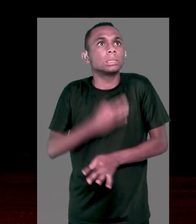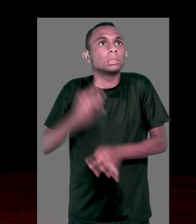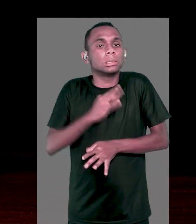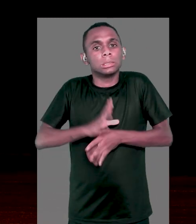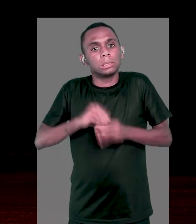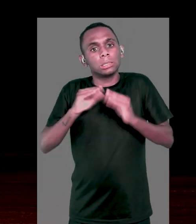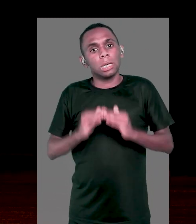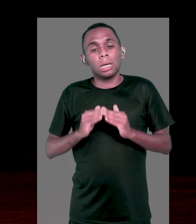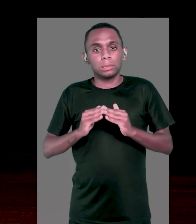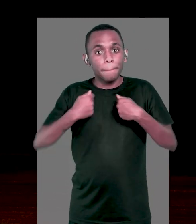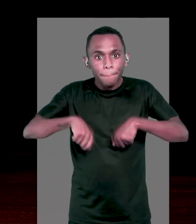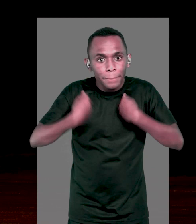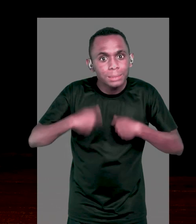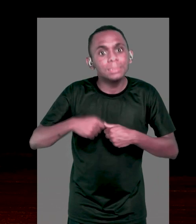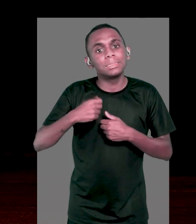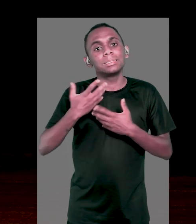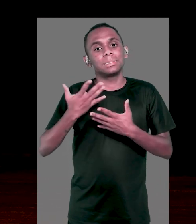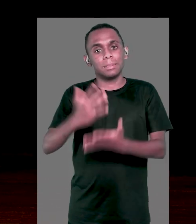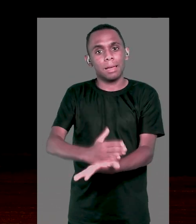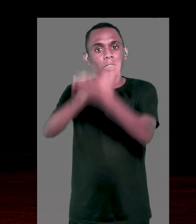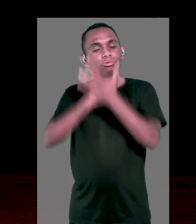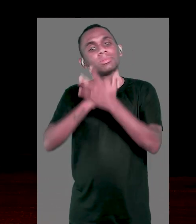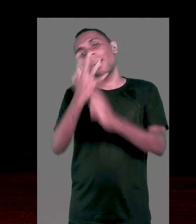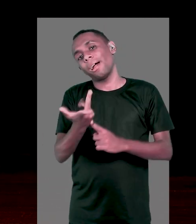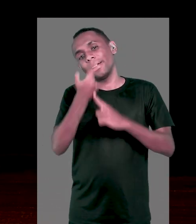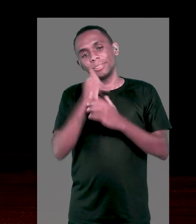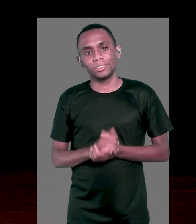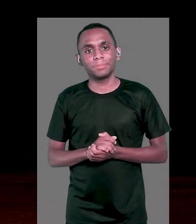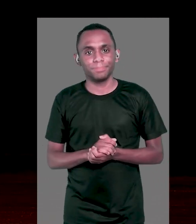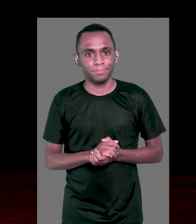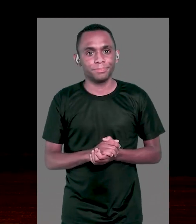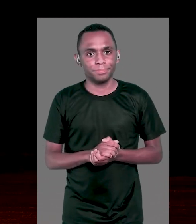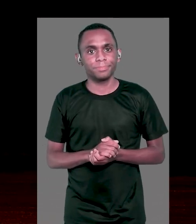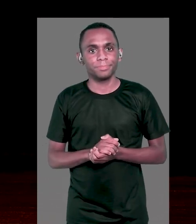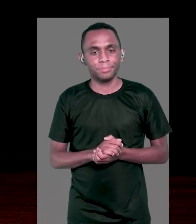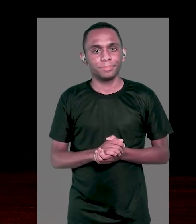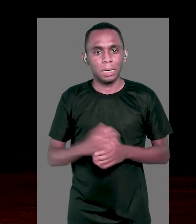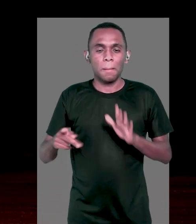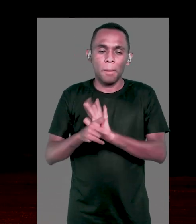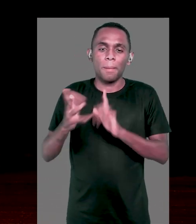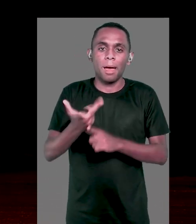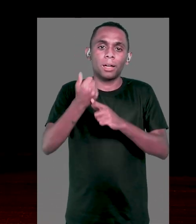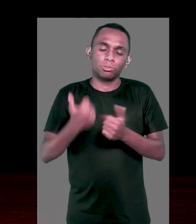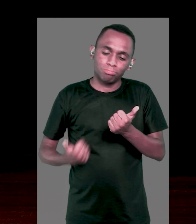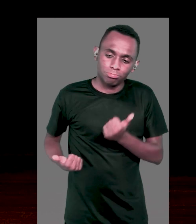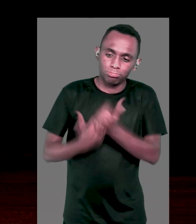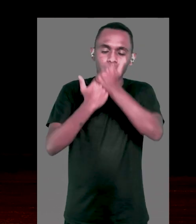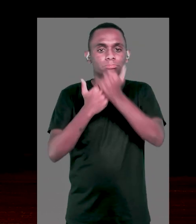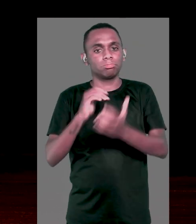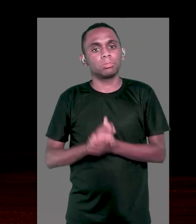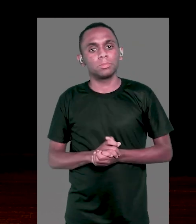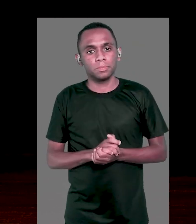daquilo que essas obras podiam dar isso me parece muito significativo